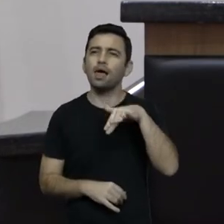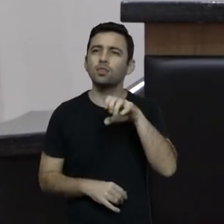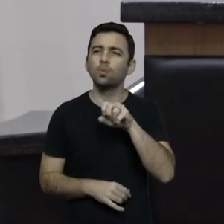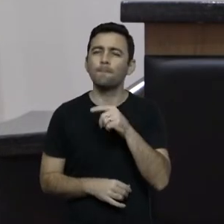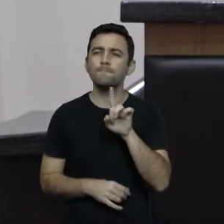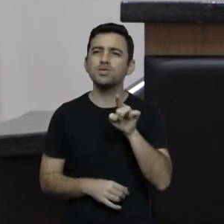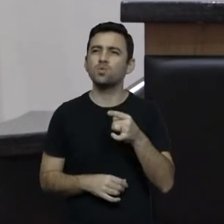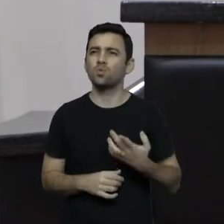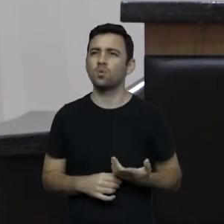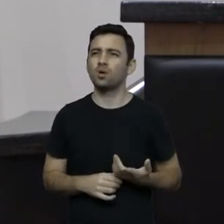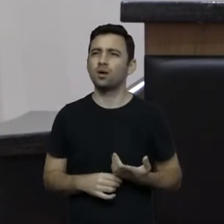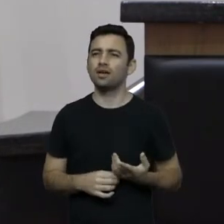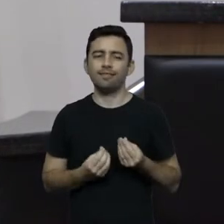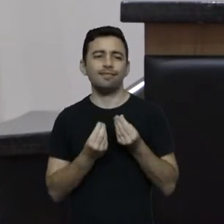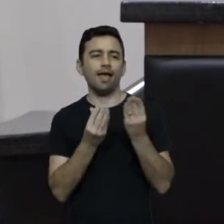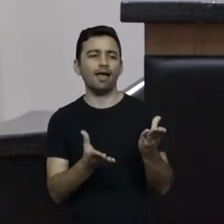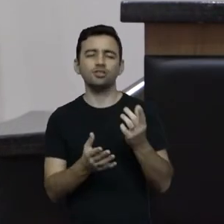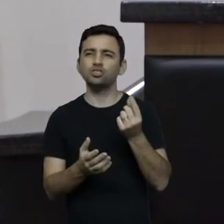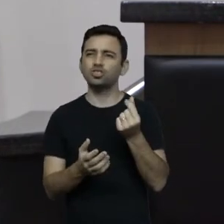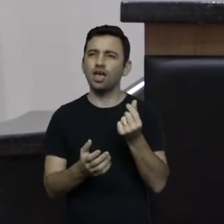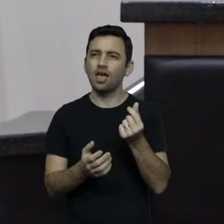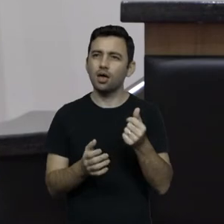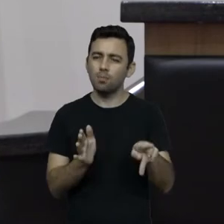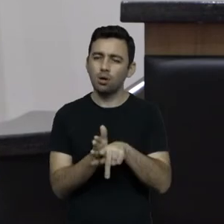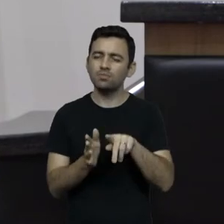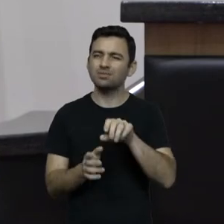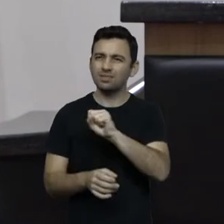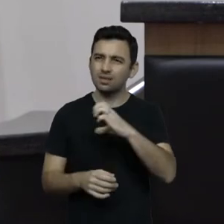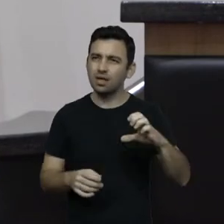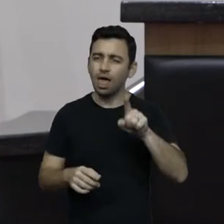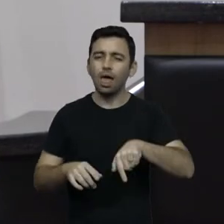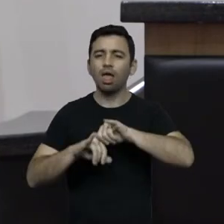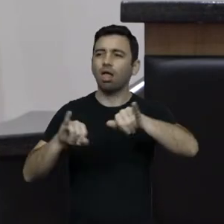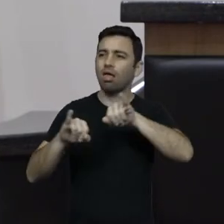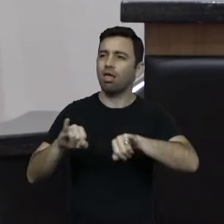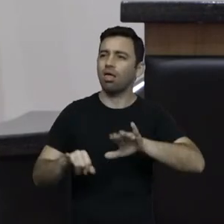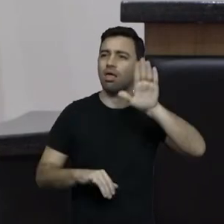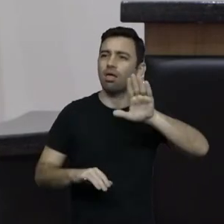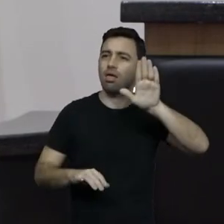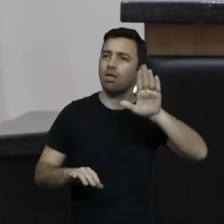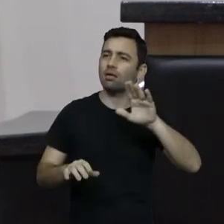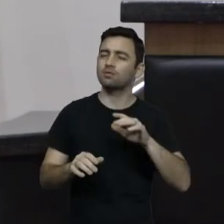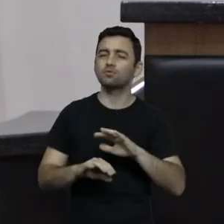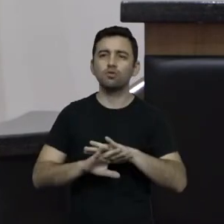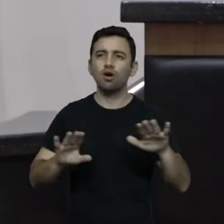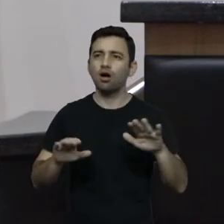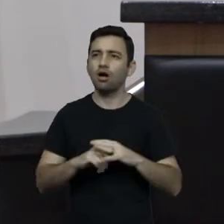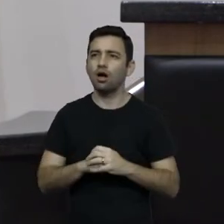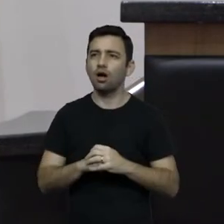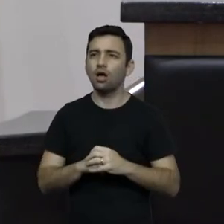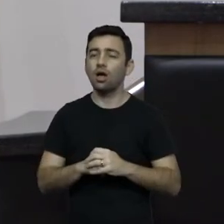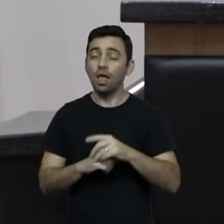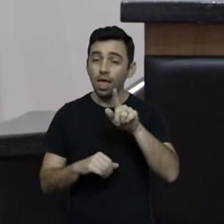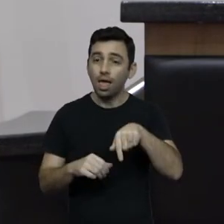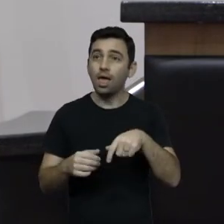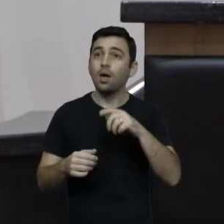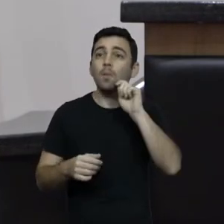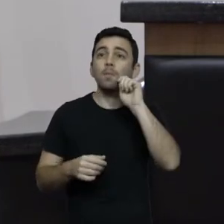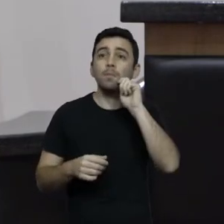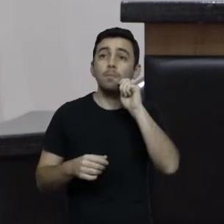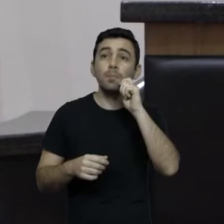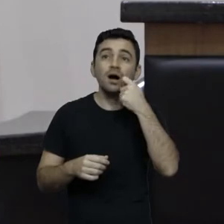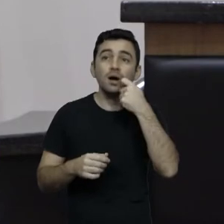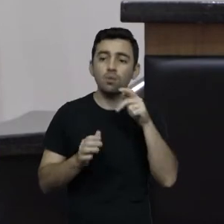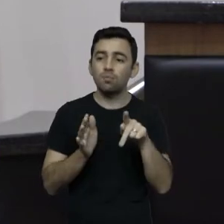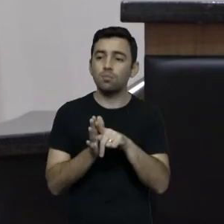Catarinense para fazer política partidária e é dinheiro para o catarinense no pãozinho que o